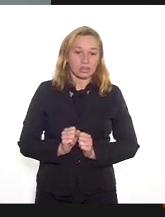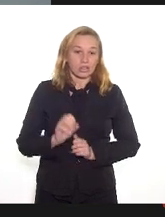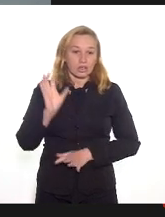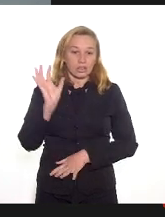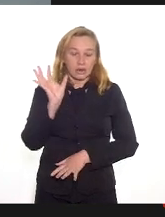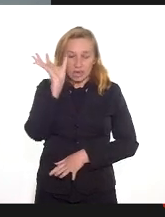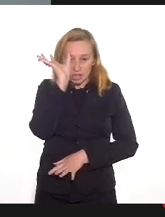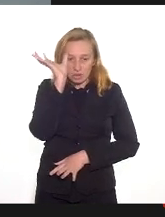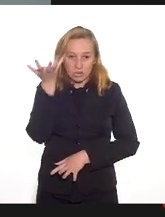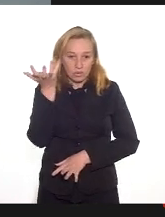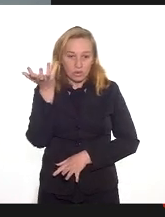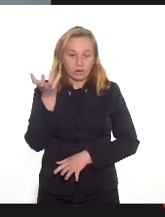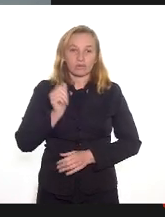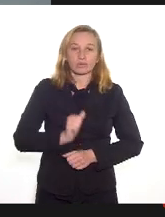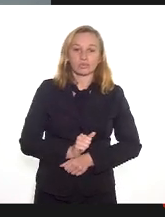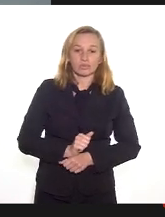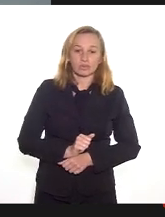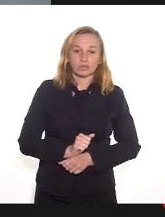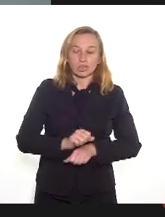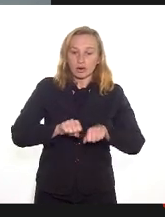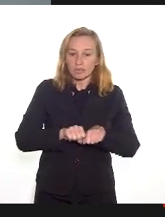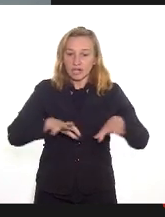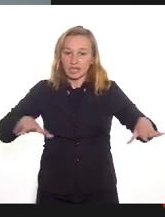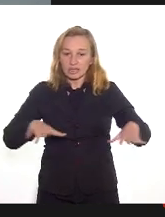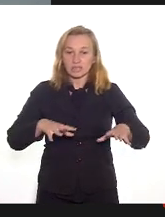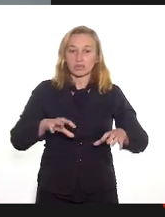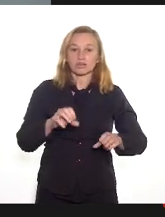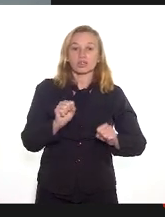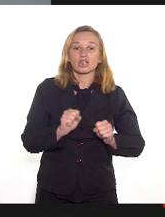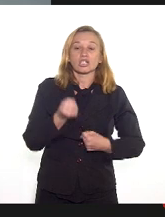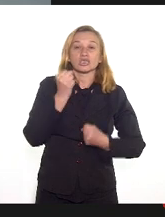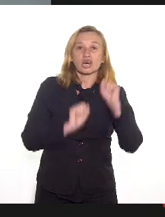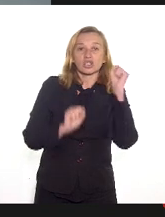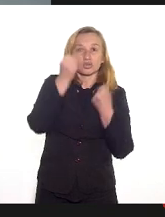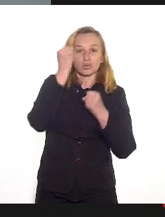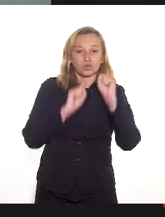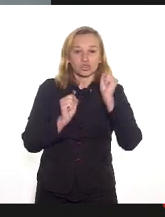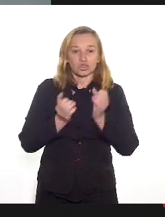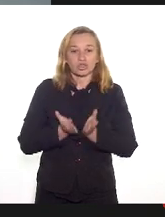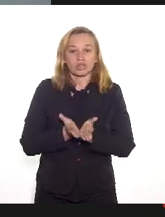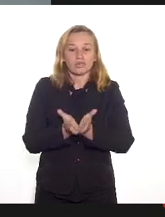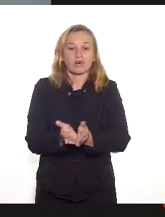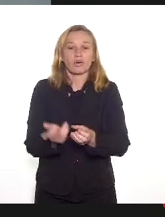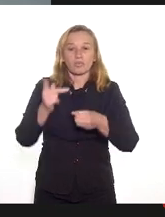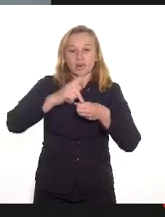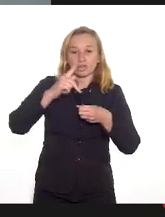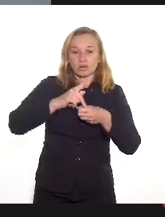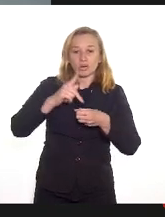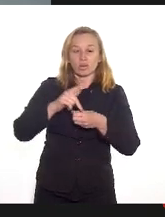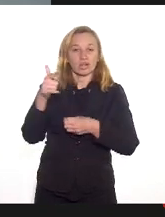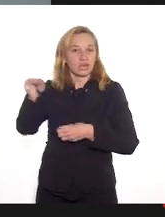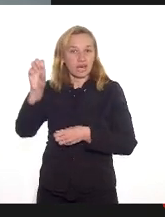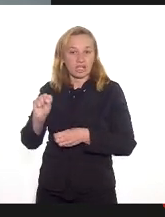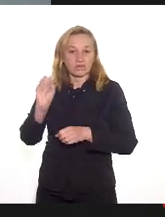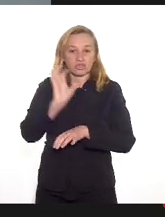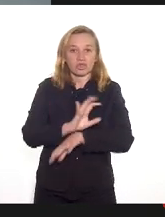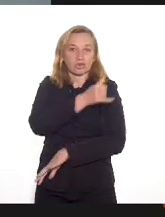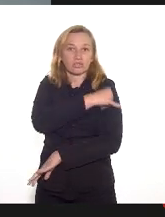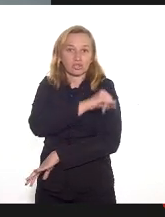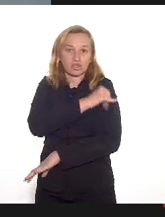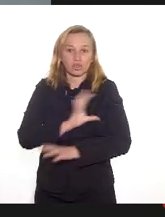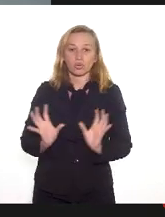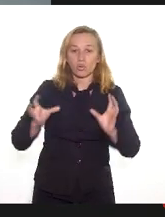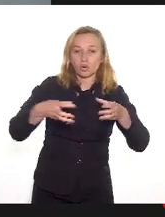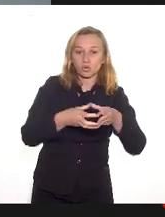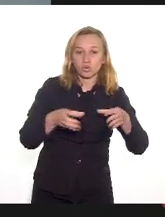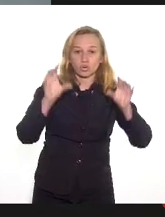soluções para o enfrentamento e ampliação da indústria naval e de offshore do setor de petróleo e gás do Estado do Rio de Janeiro, em conjunto